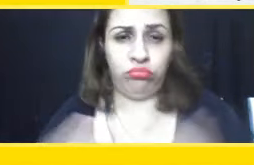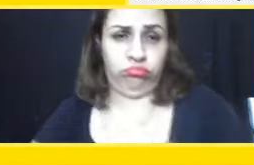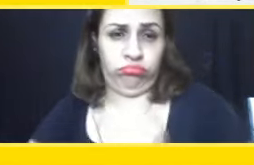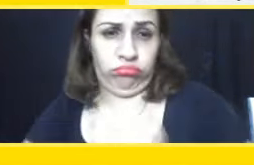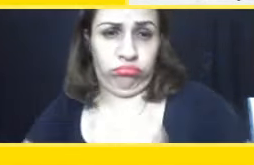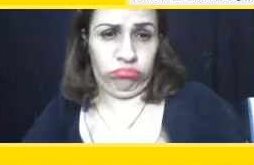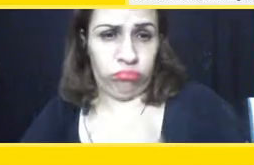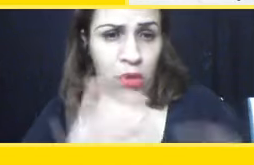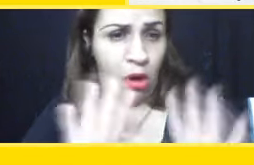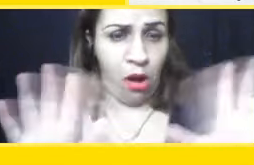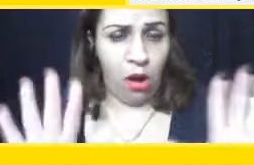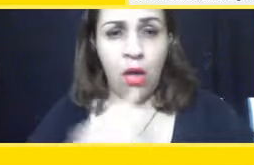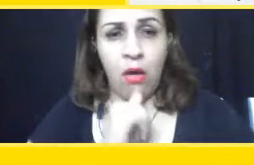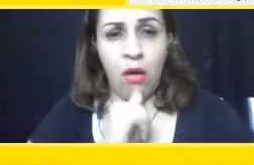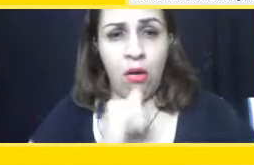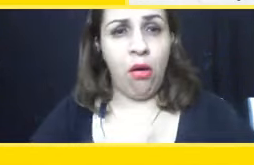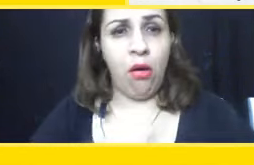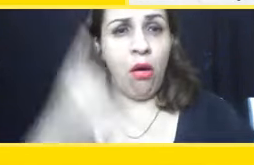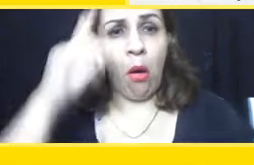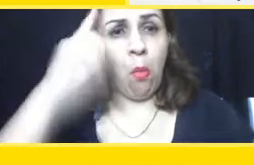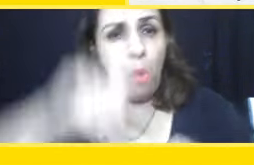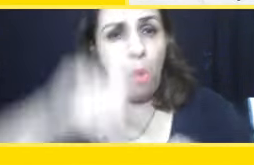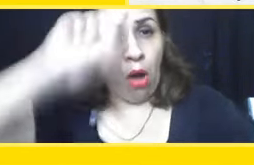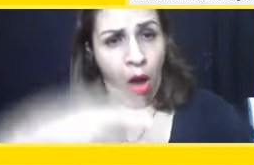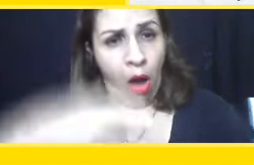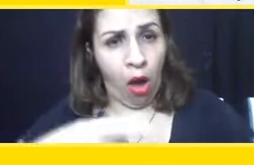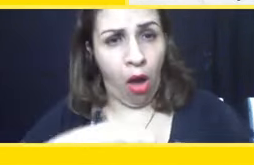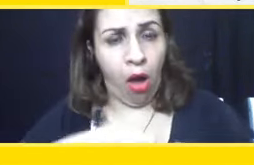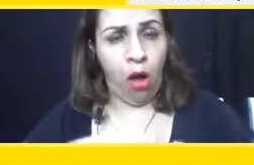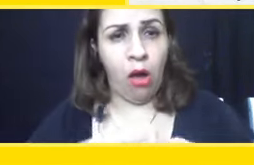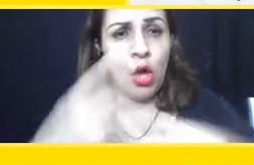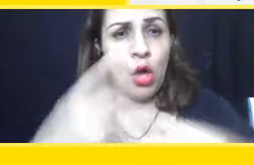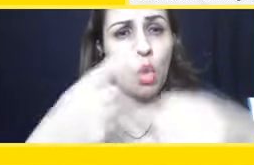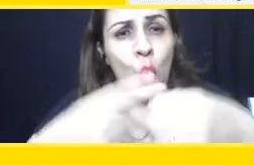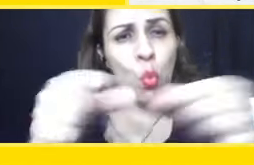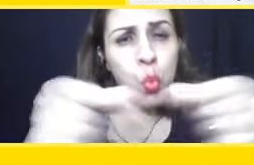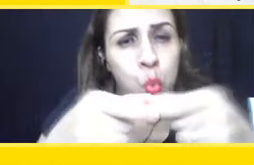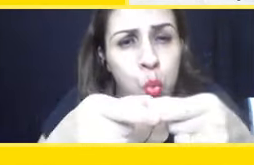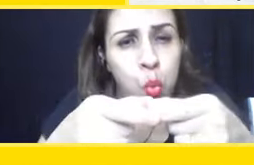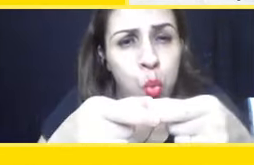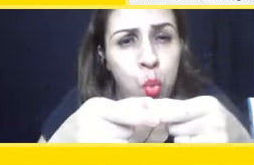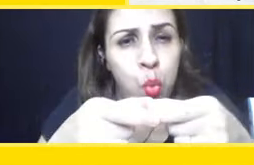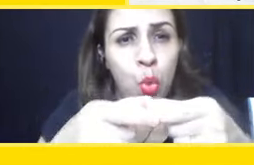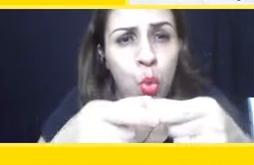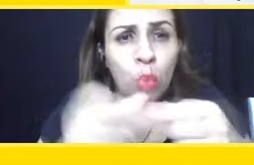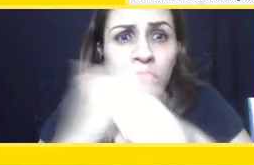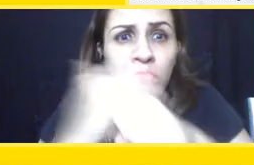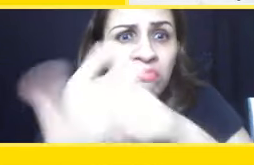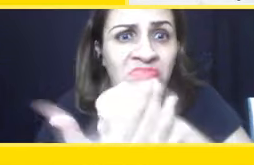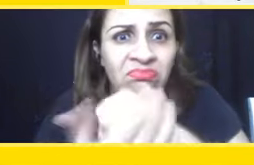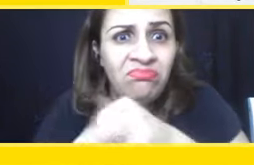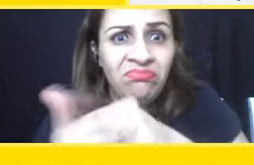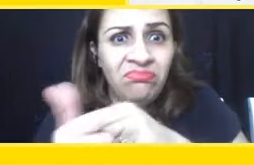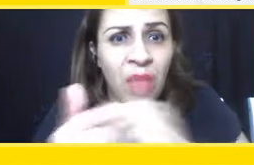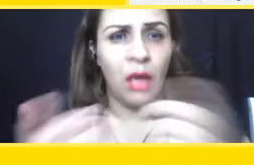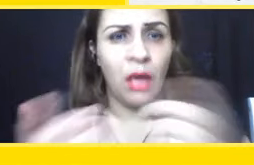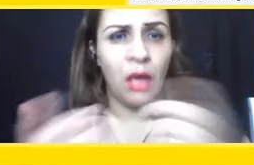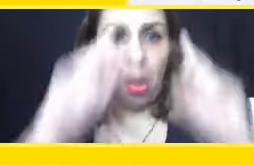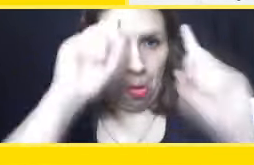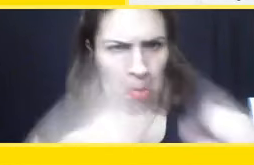exemplo: por que decretar lockdown em município que não tem contaminação do coronavírus?